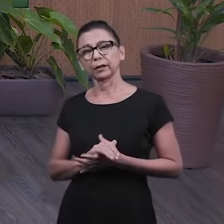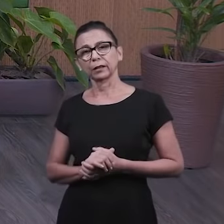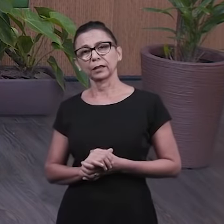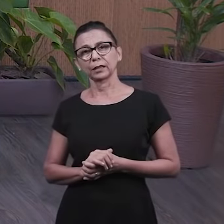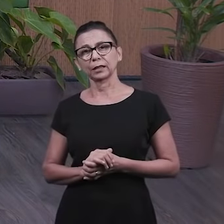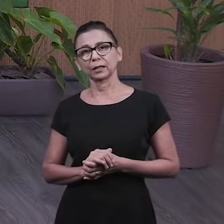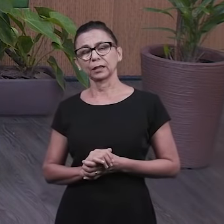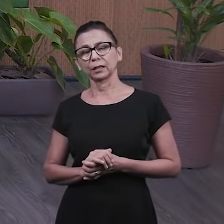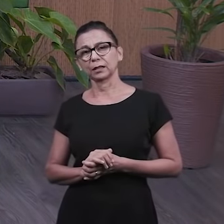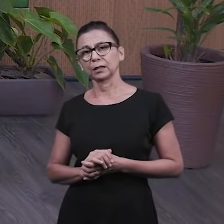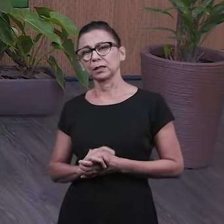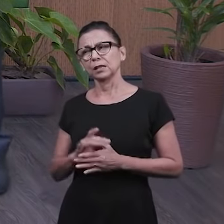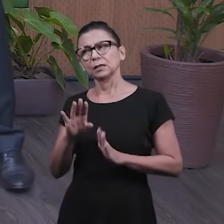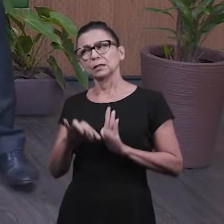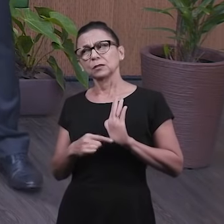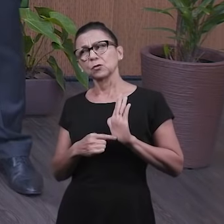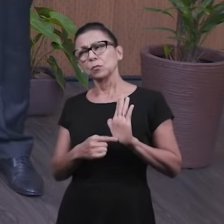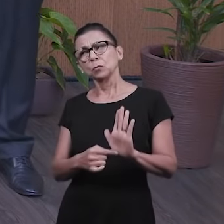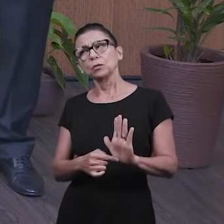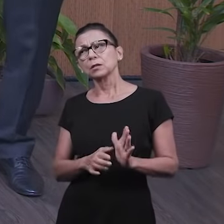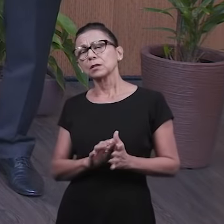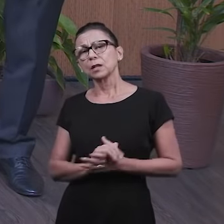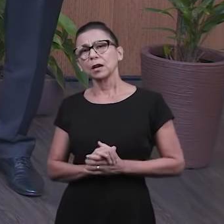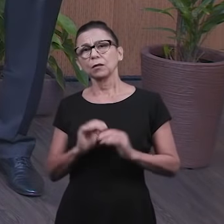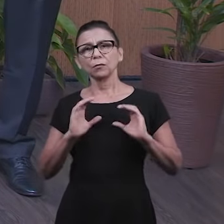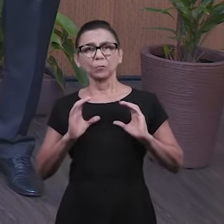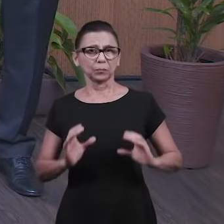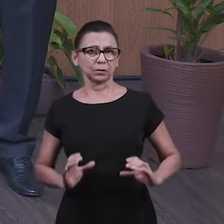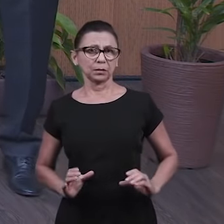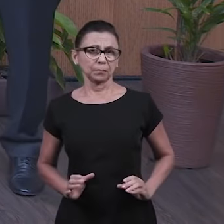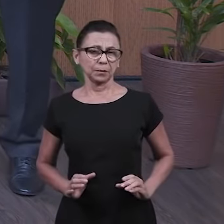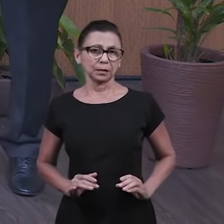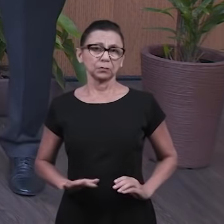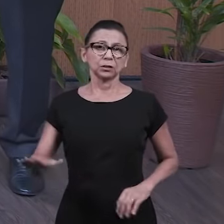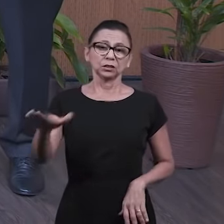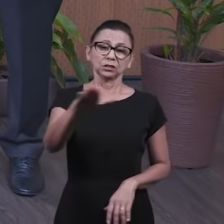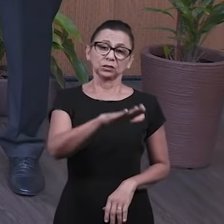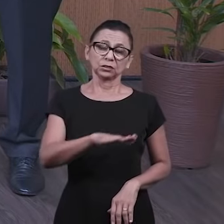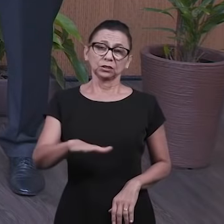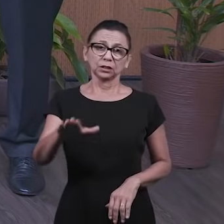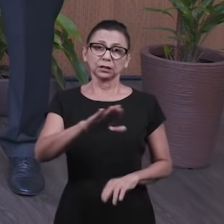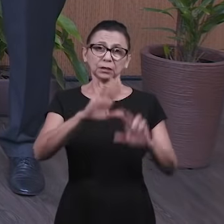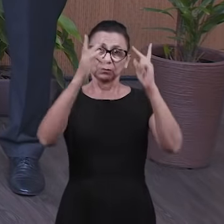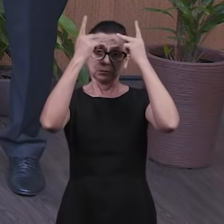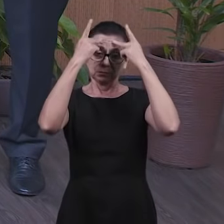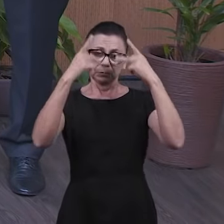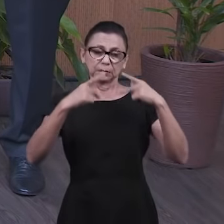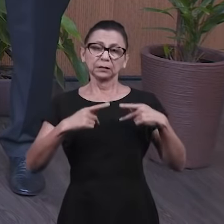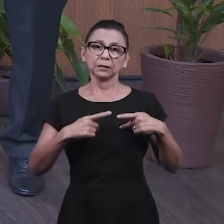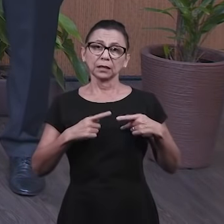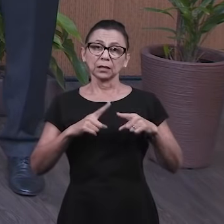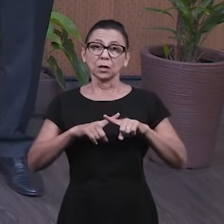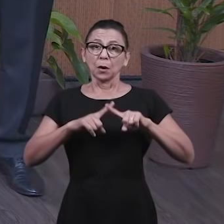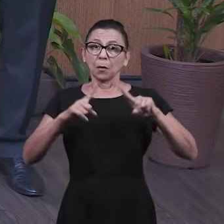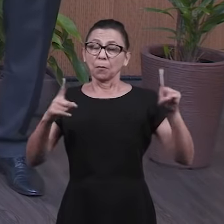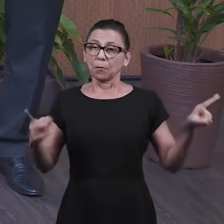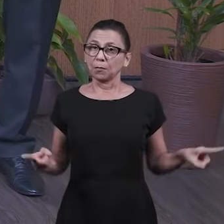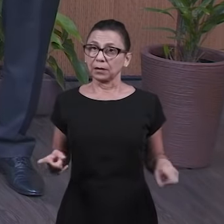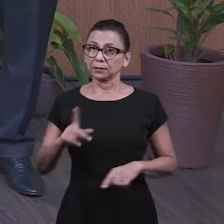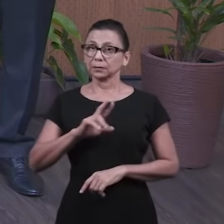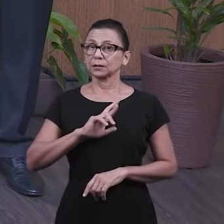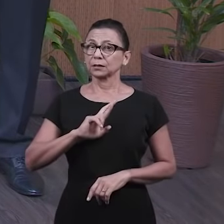de viver do homem em geral. Agora, não pode ser a posição do crente em Jesus. Não pode. Não